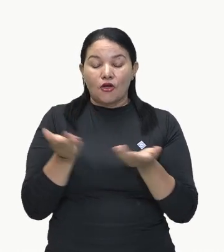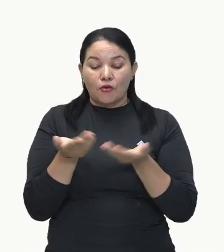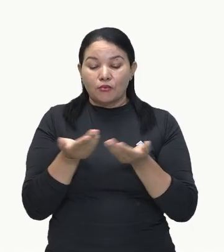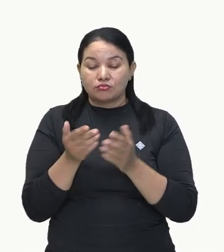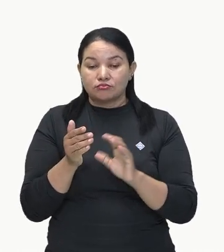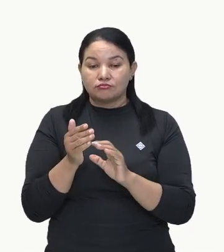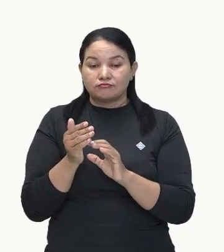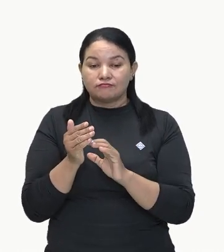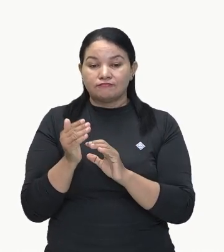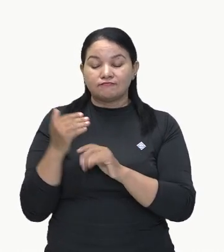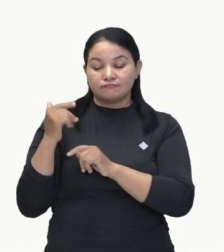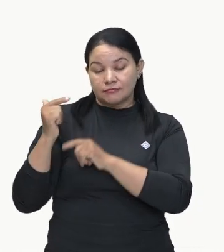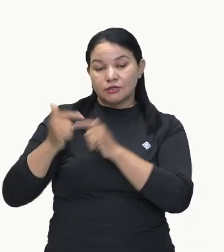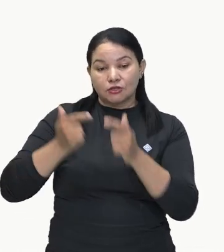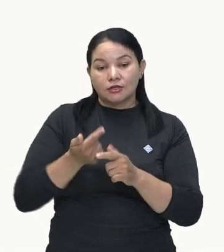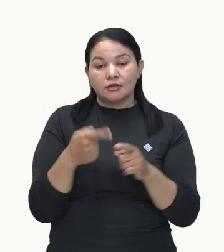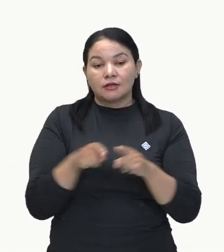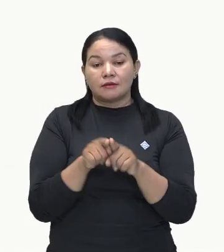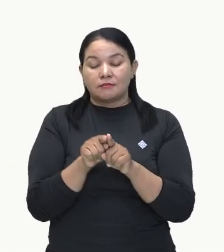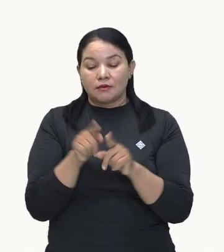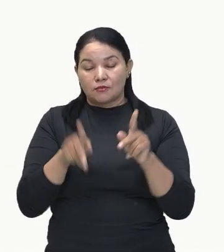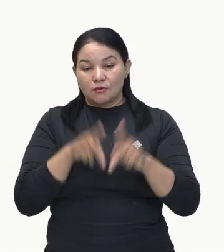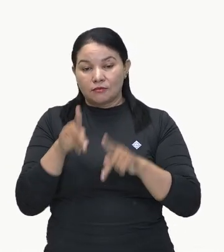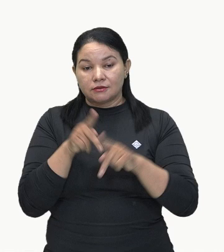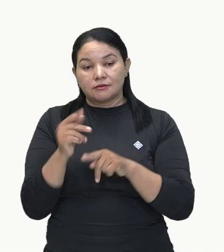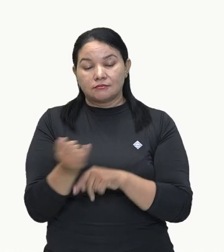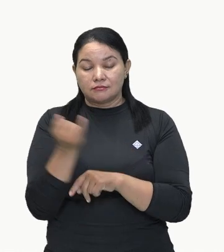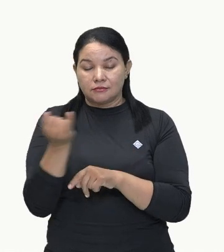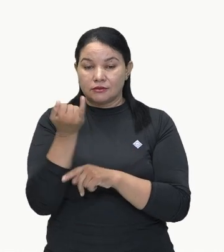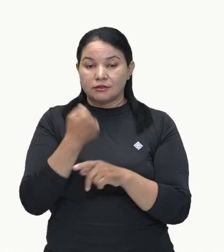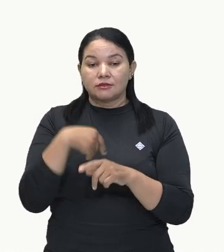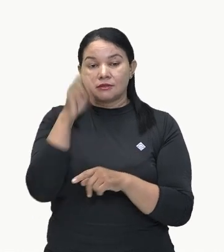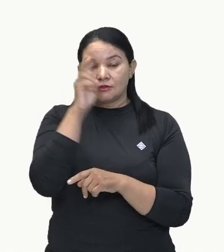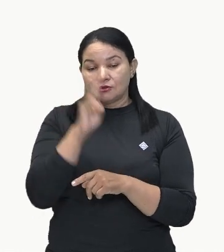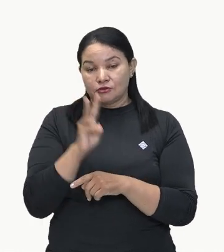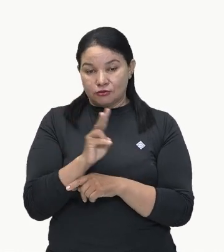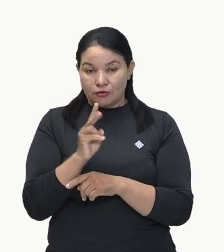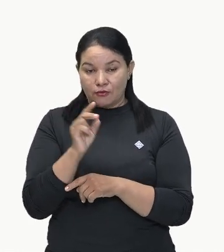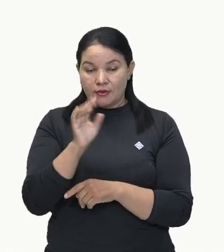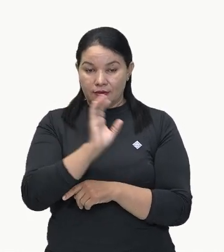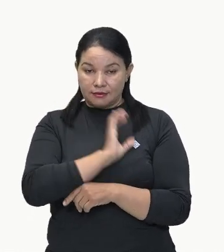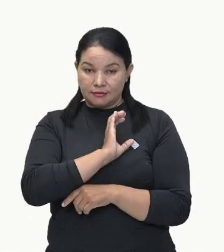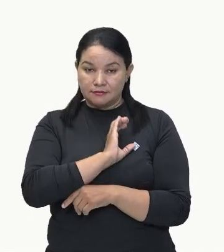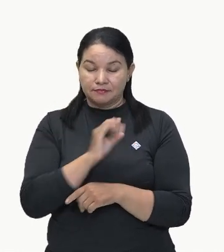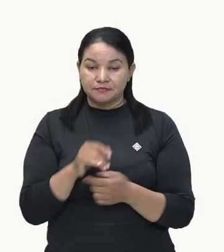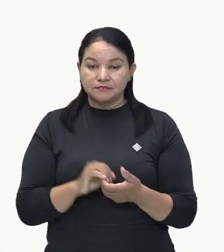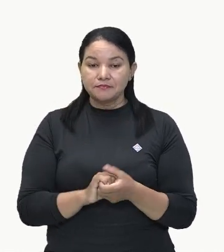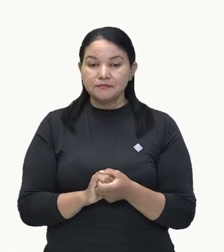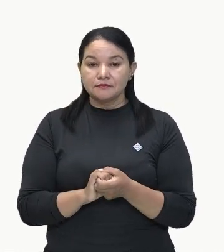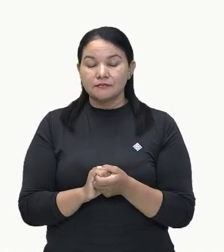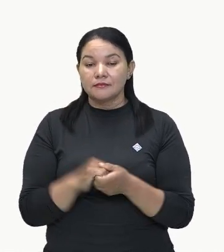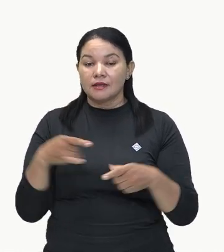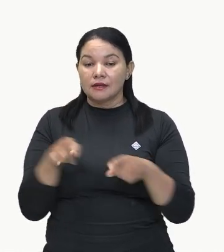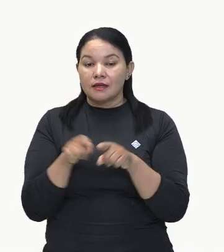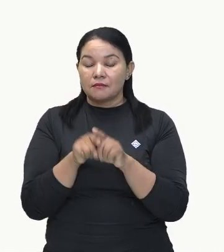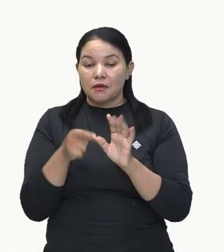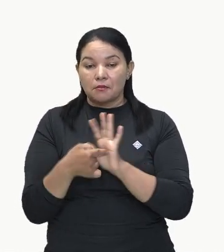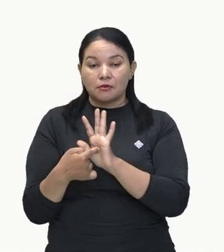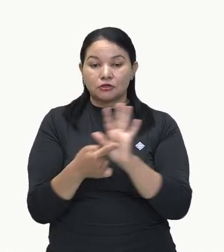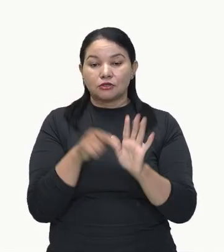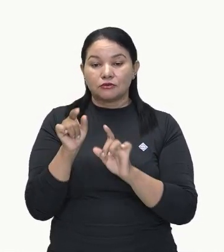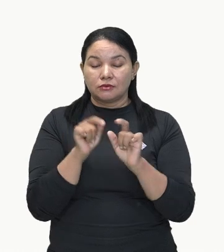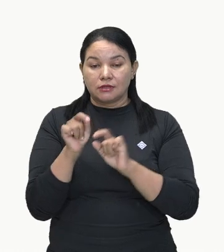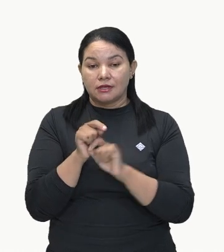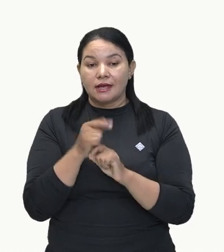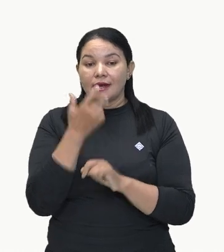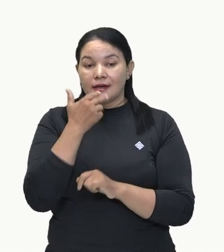e também tem aí a sua importância na história do Canadá. Aí, como eu já estou destacando para vocês que o inglês e